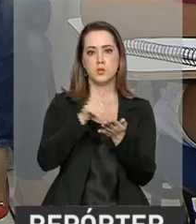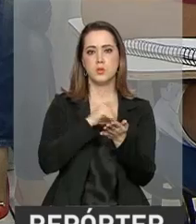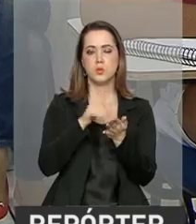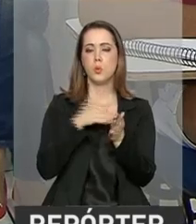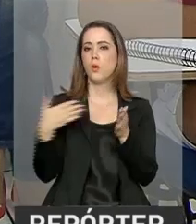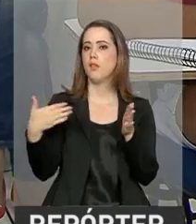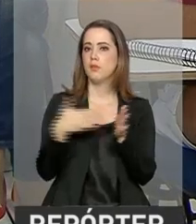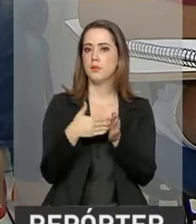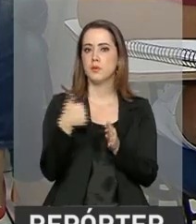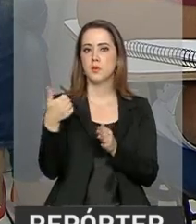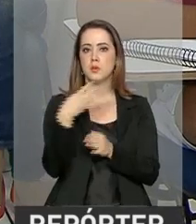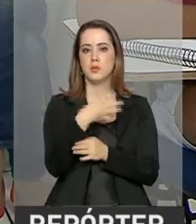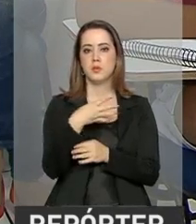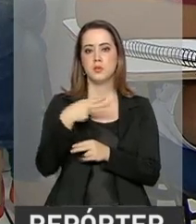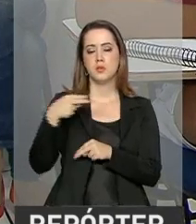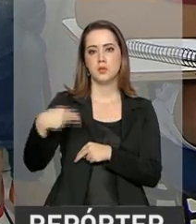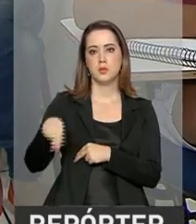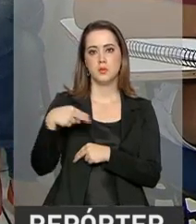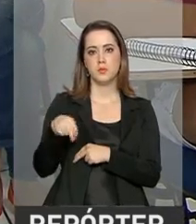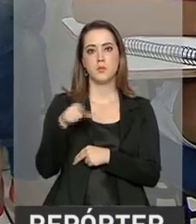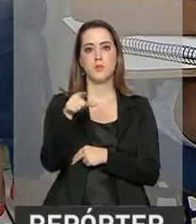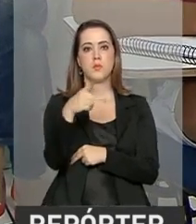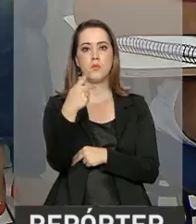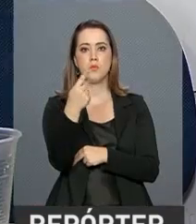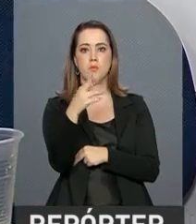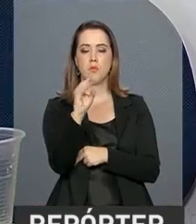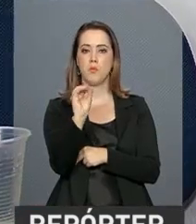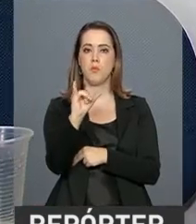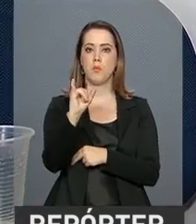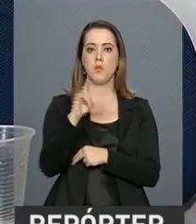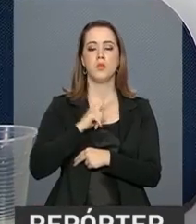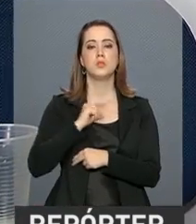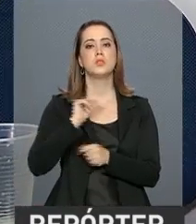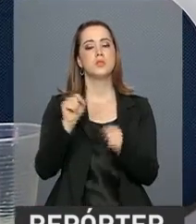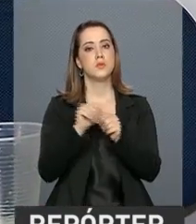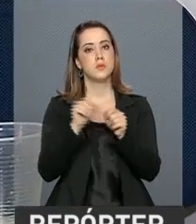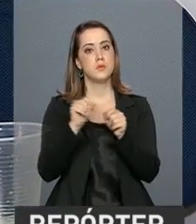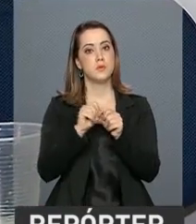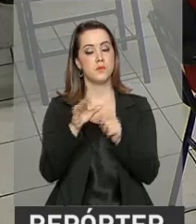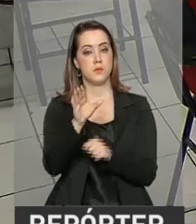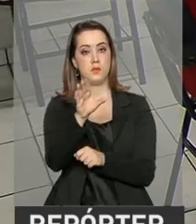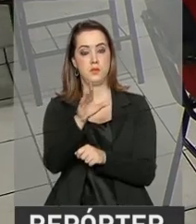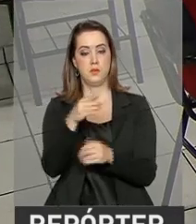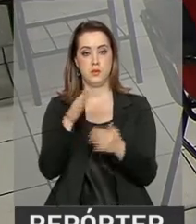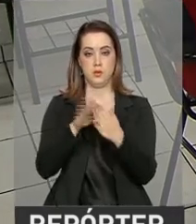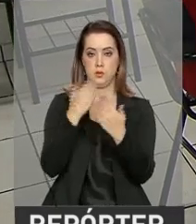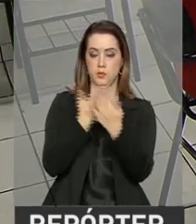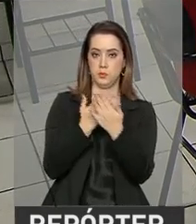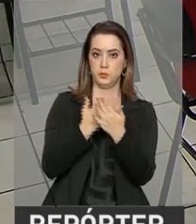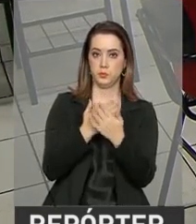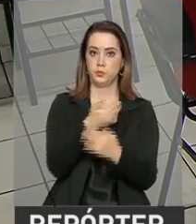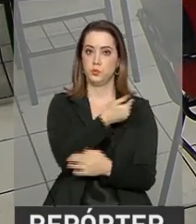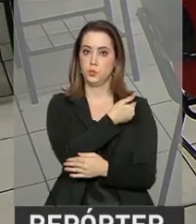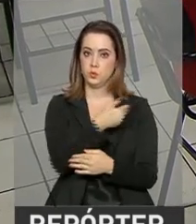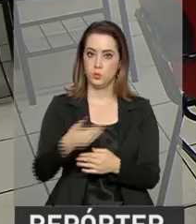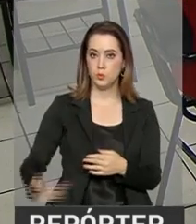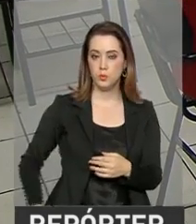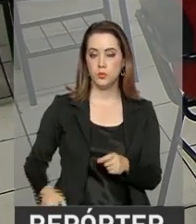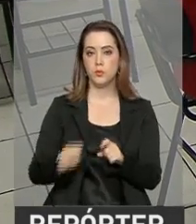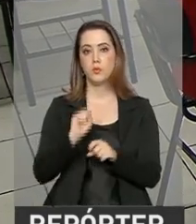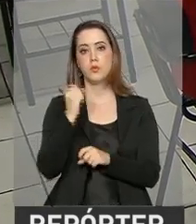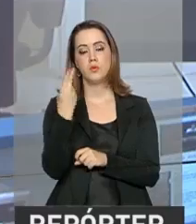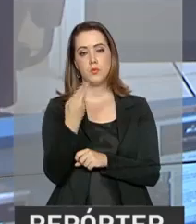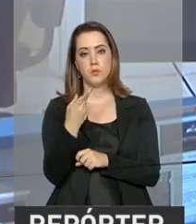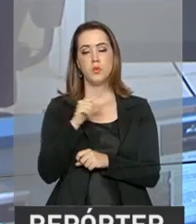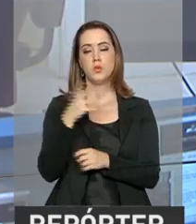de novembro o prouni atende estudantes que fizeram o ensino médio em escola pública ou com bolsa integral na rede particular e pessoas com